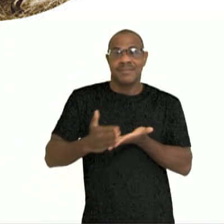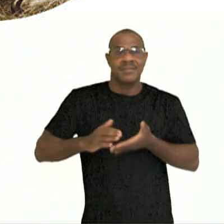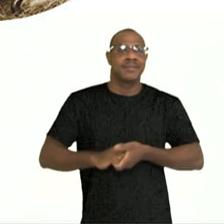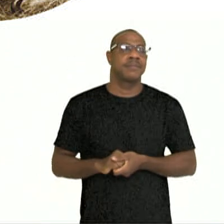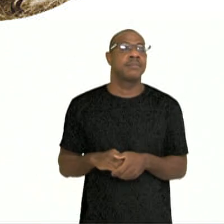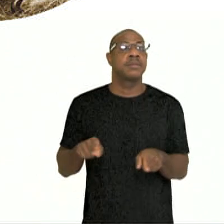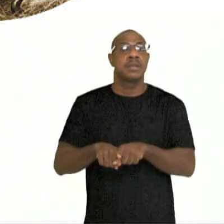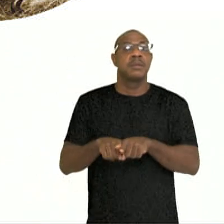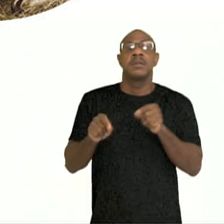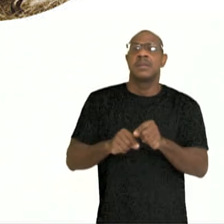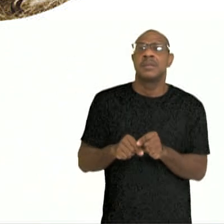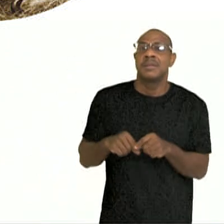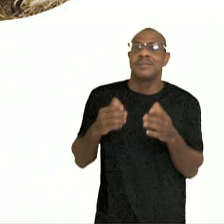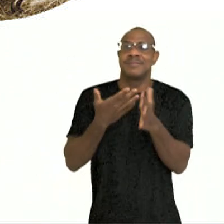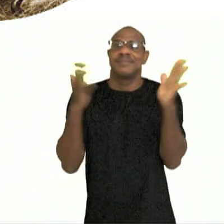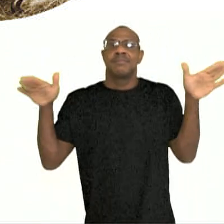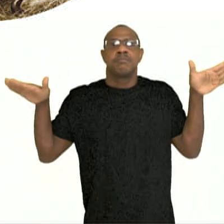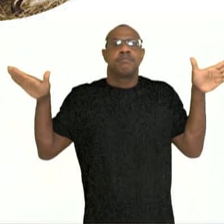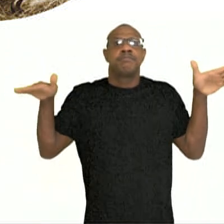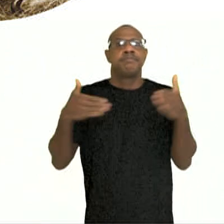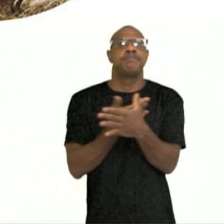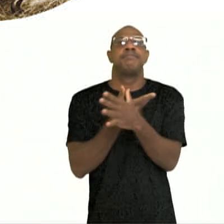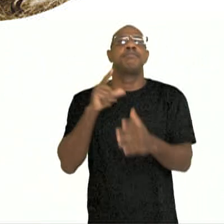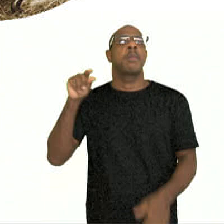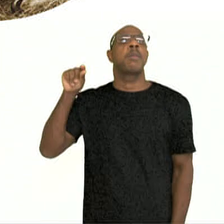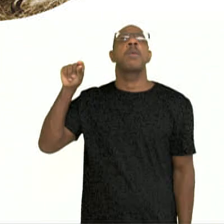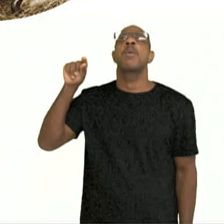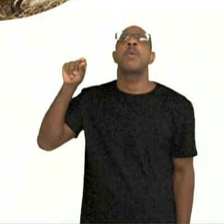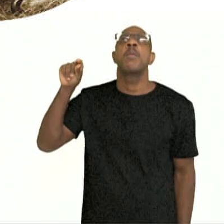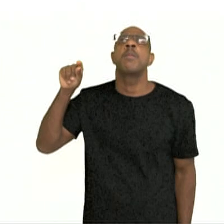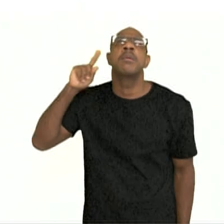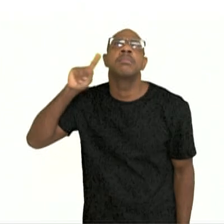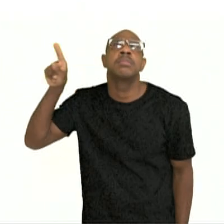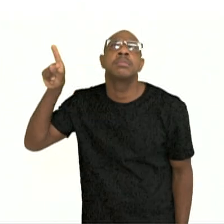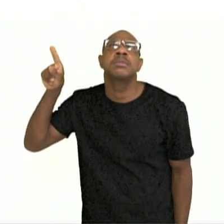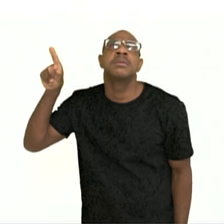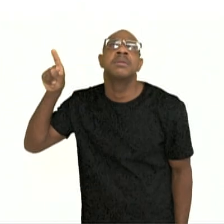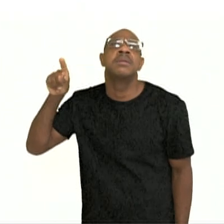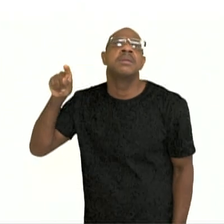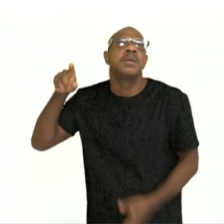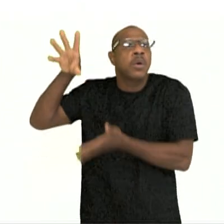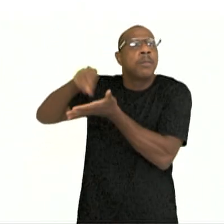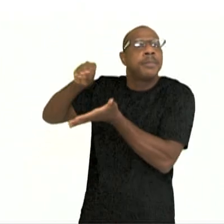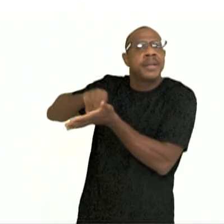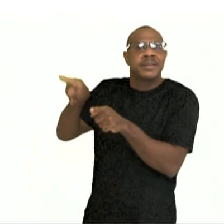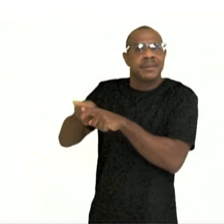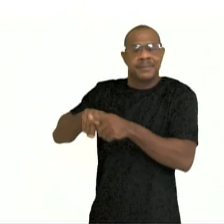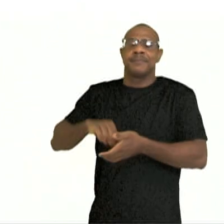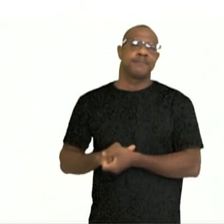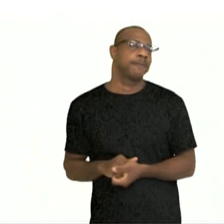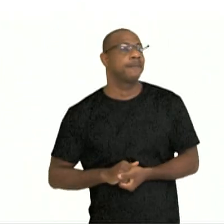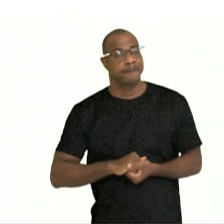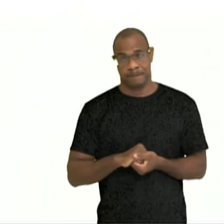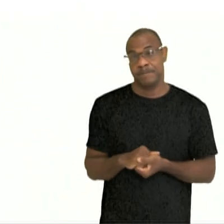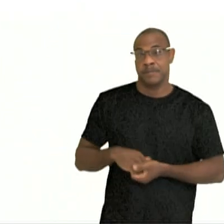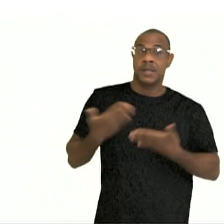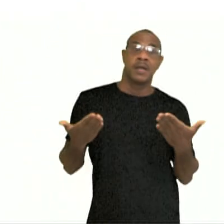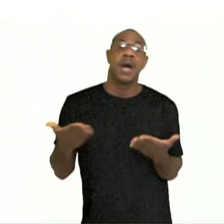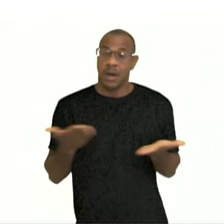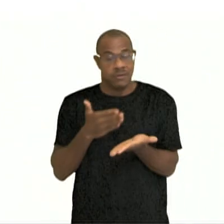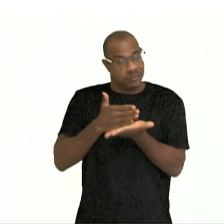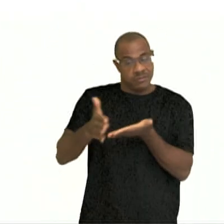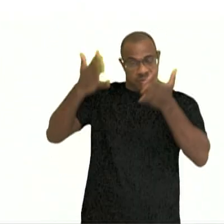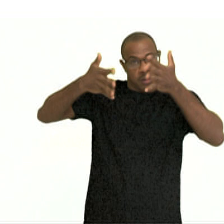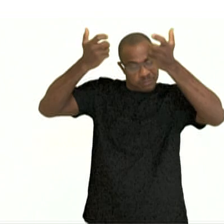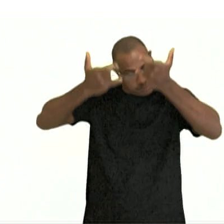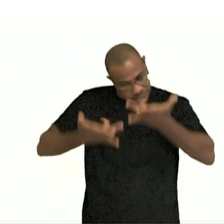imitação do som dos pássaros no homem, a partir do homem primitivo. Agora que nós falamos um pouco sobre o